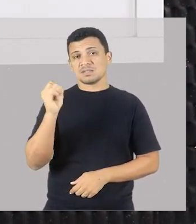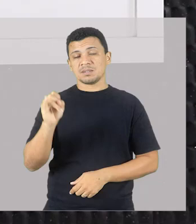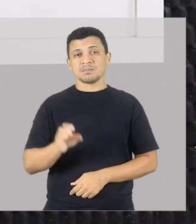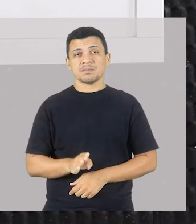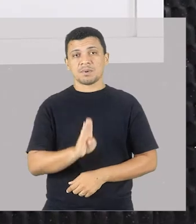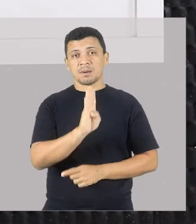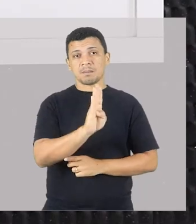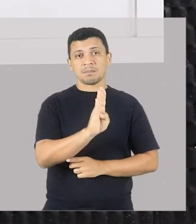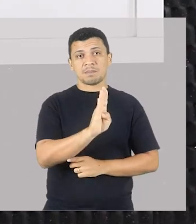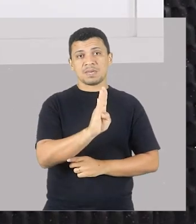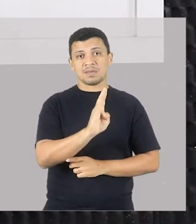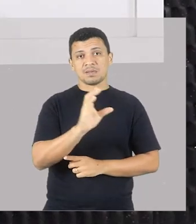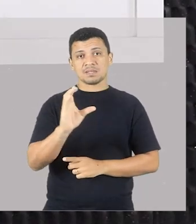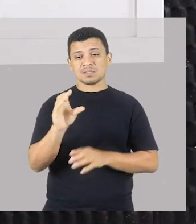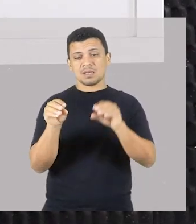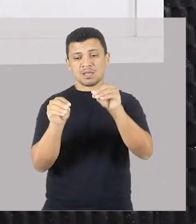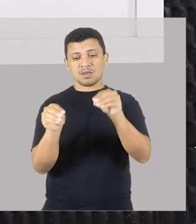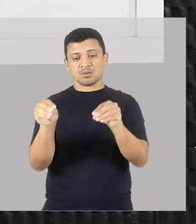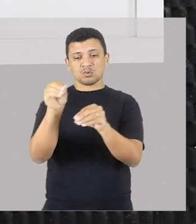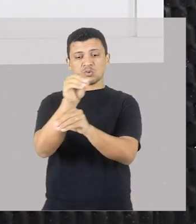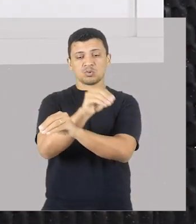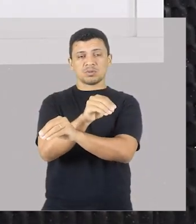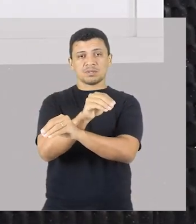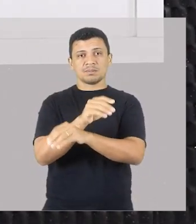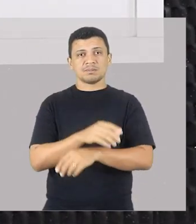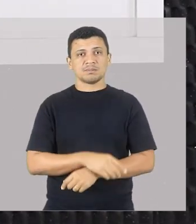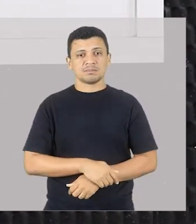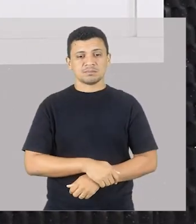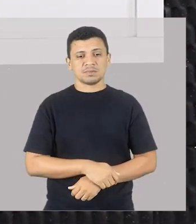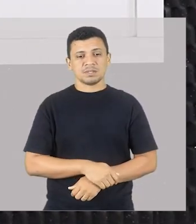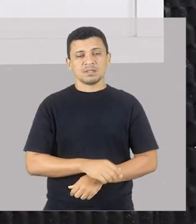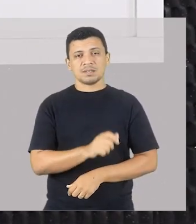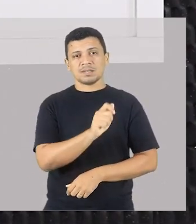com o C, se eu trocar de lugar, eu vou ter aqui o A,